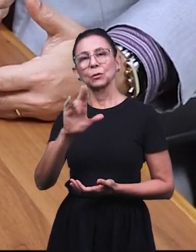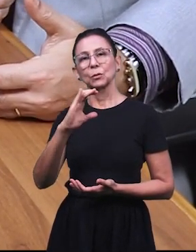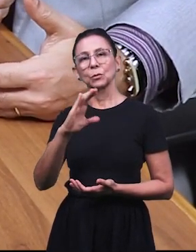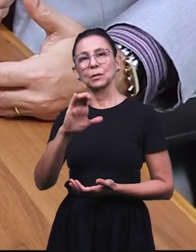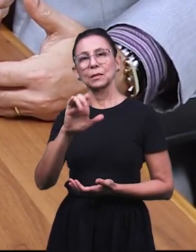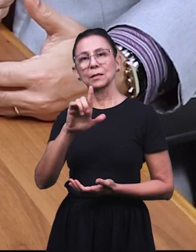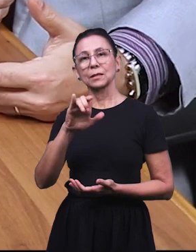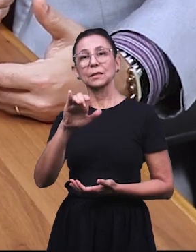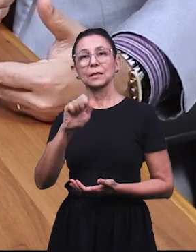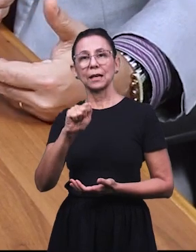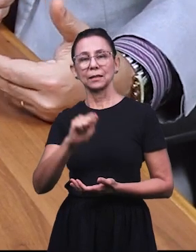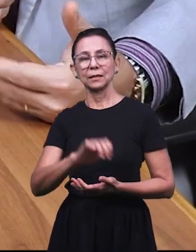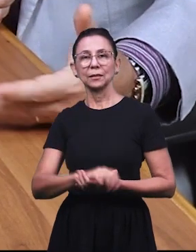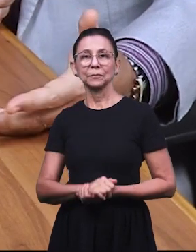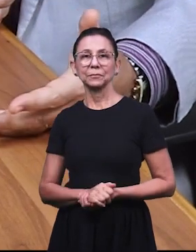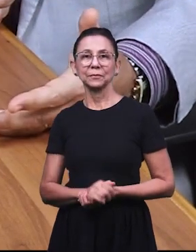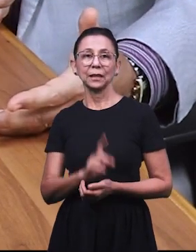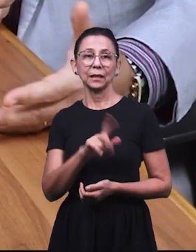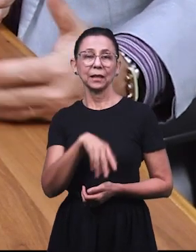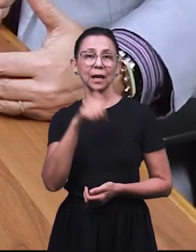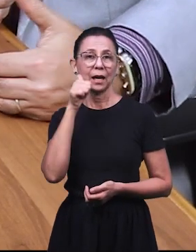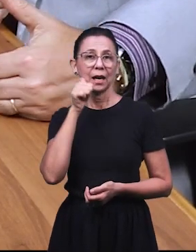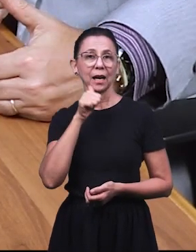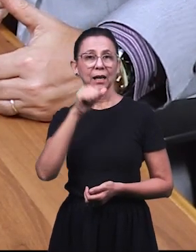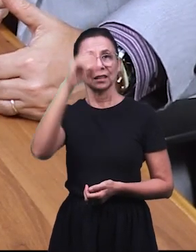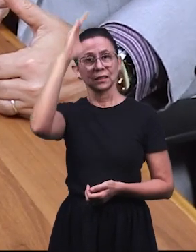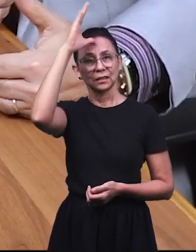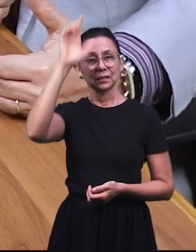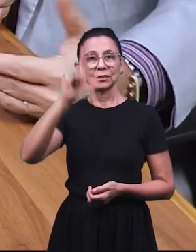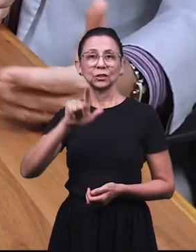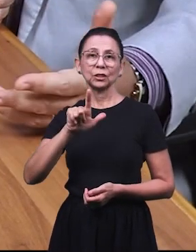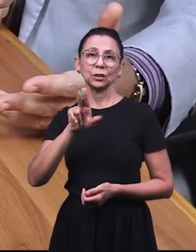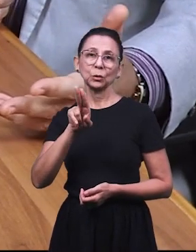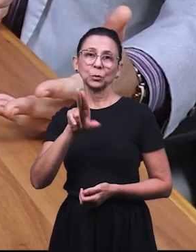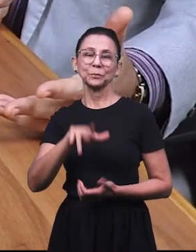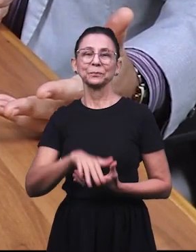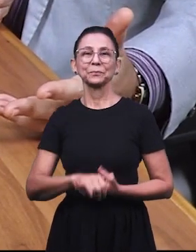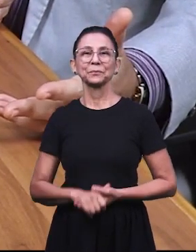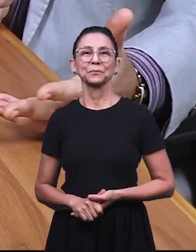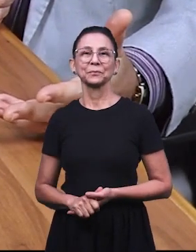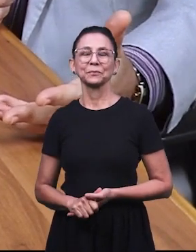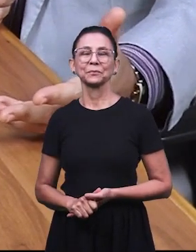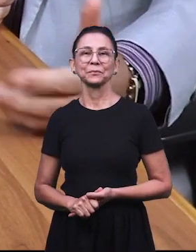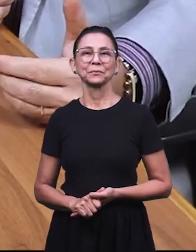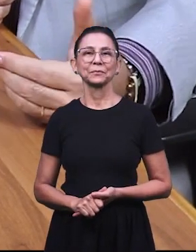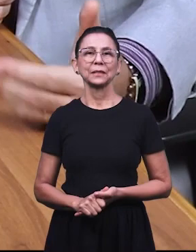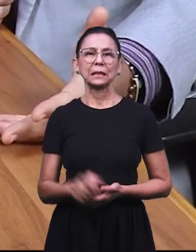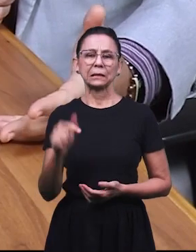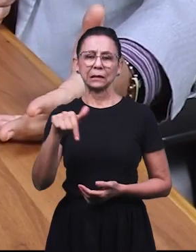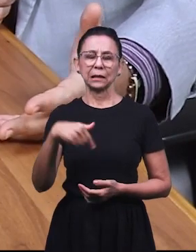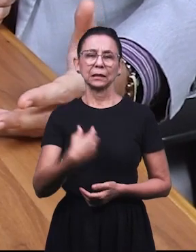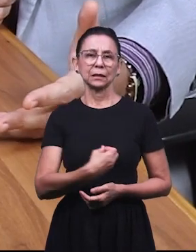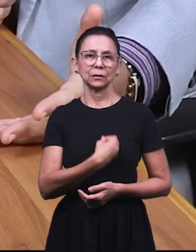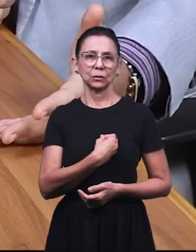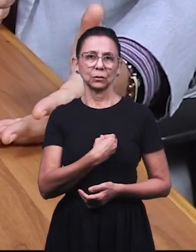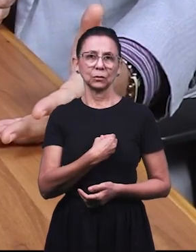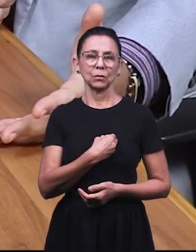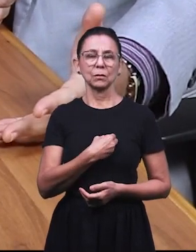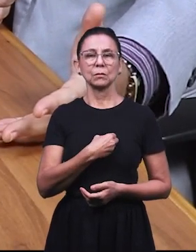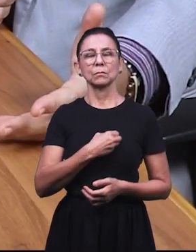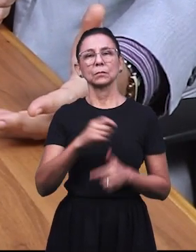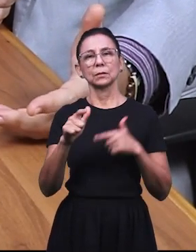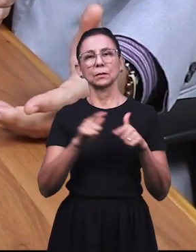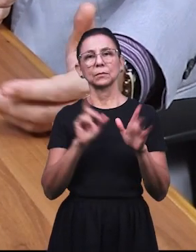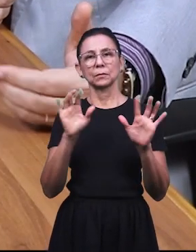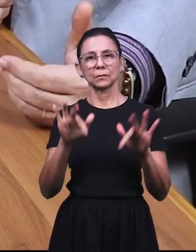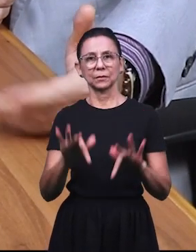Loureiro, no Movidos pela Fé, e a tia Lu, É isso aí. no Luz pro Meu Caminho, que está conosco